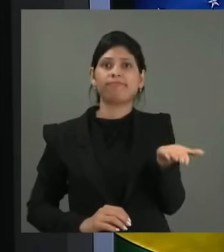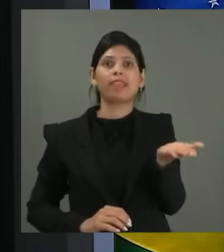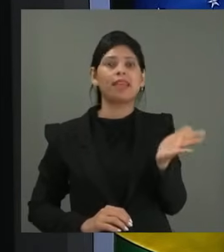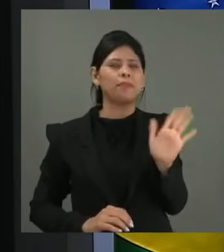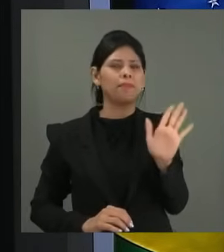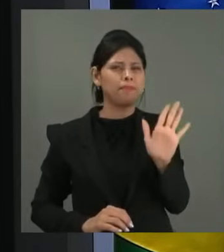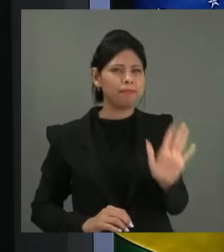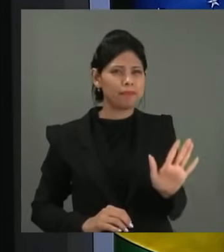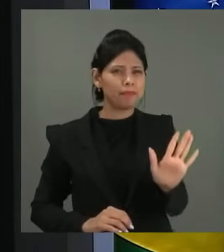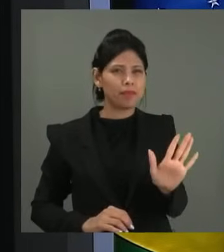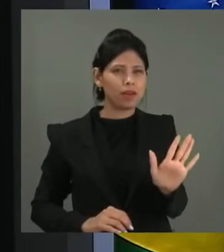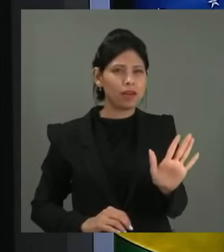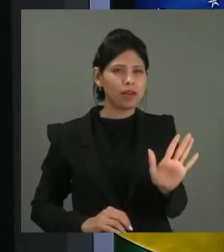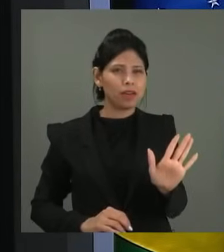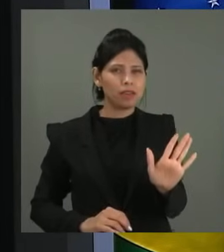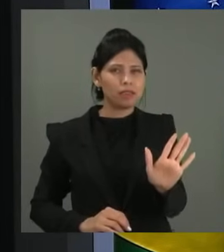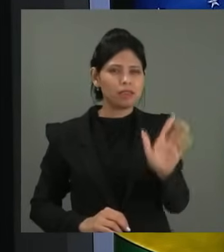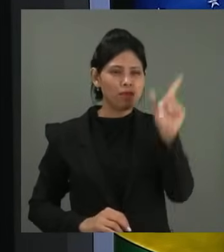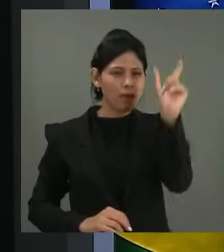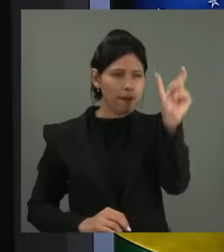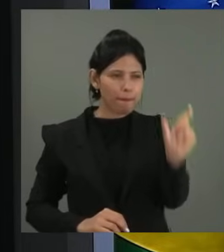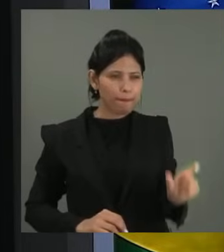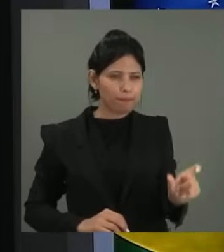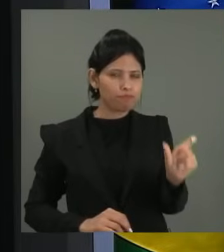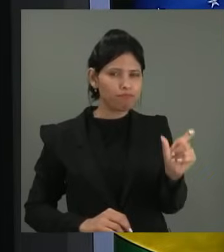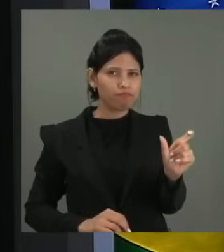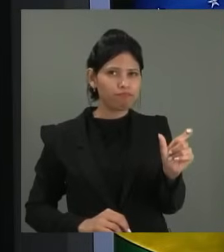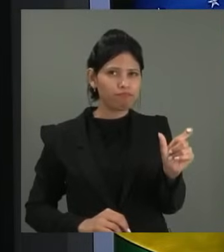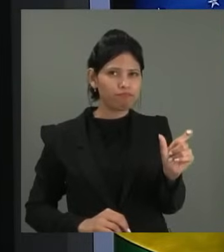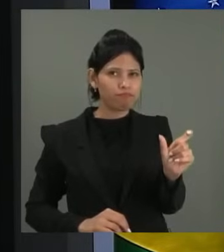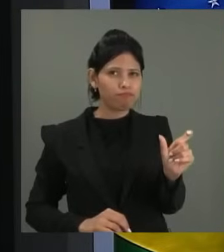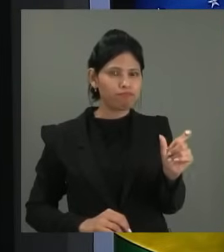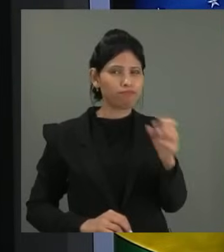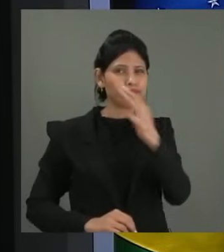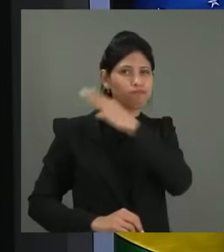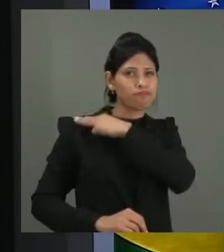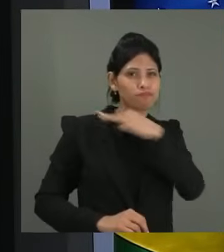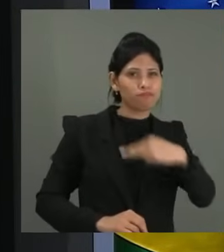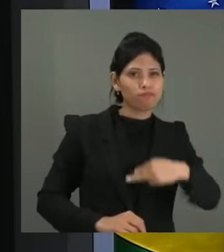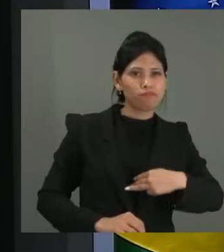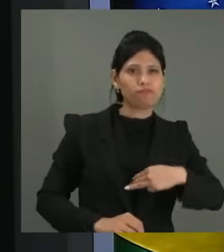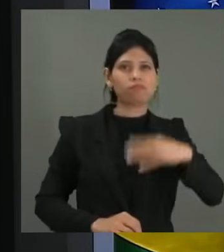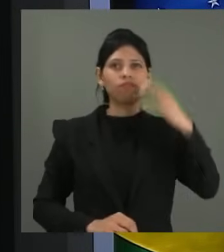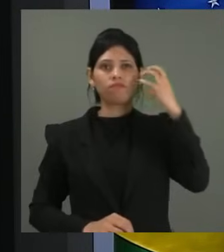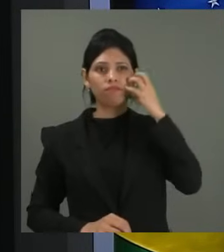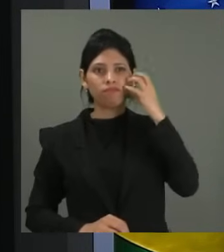mas vamos pegar a figura do ministro.